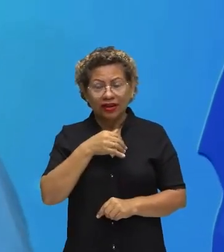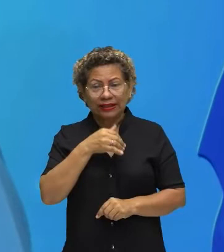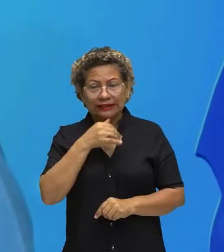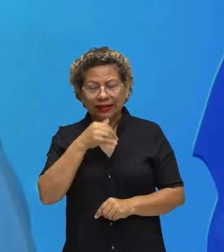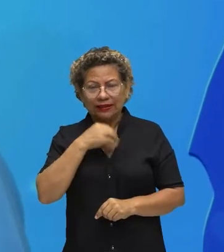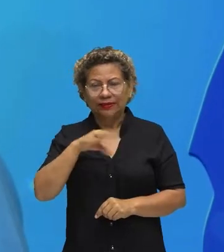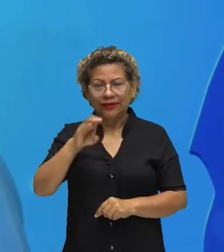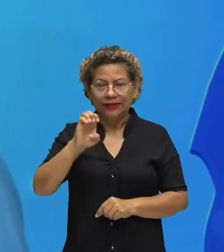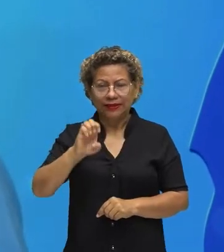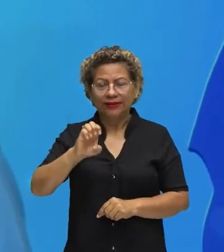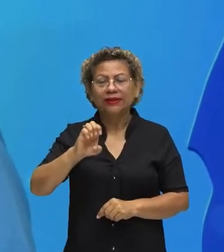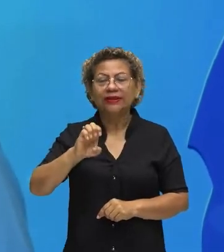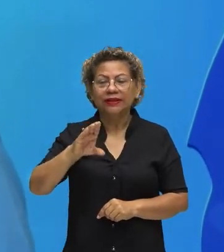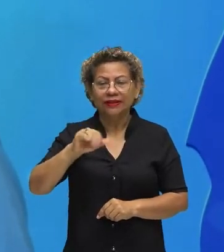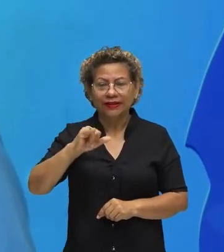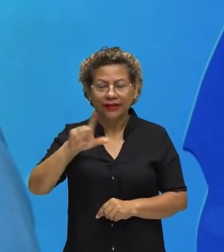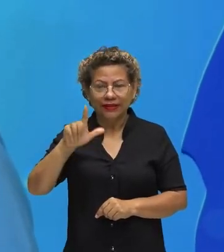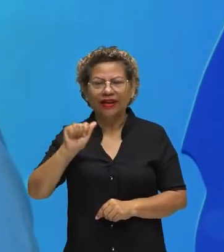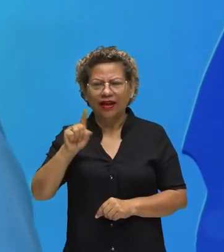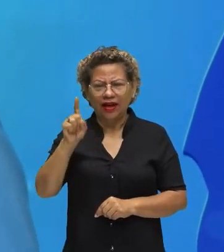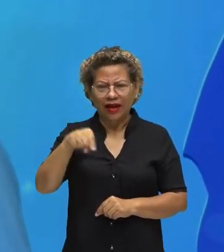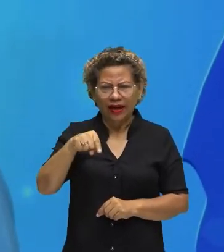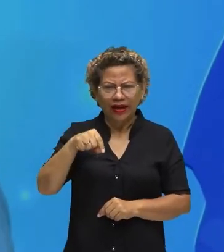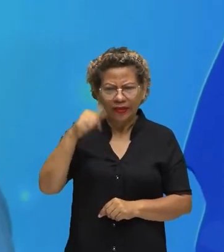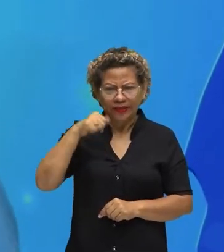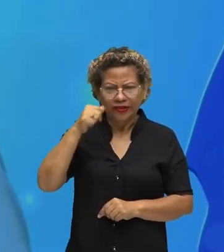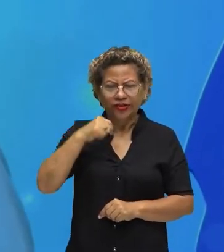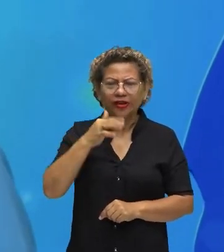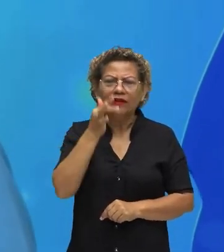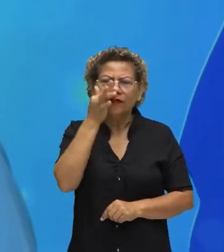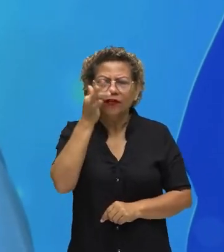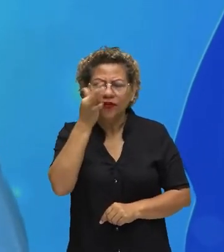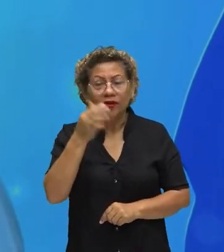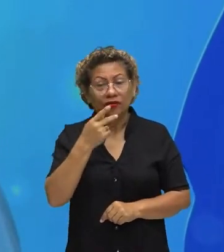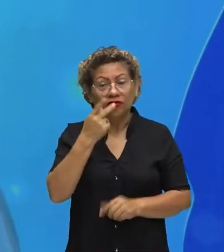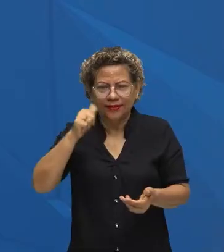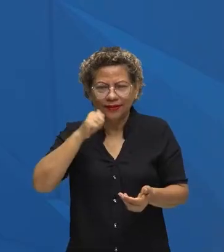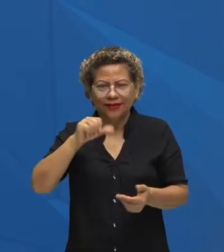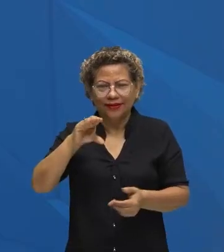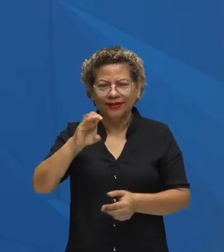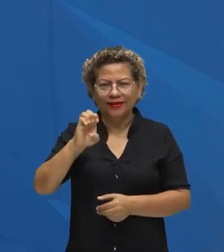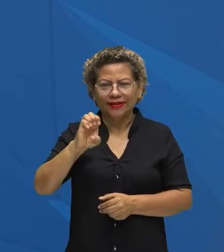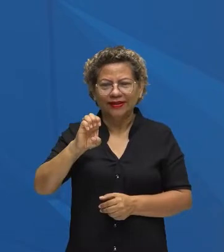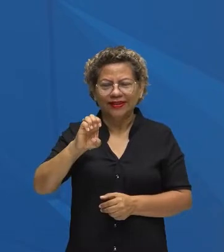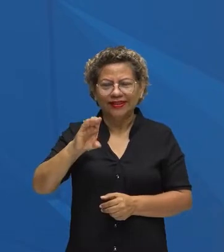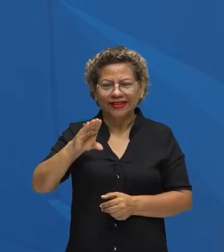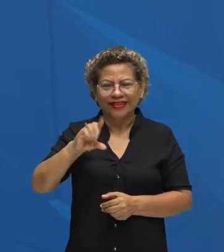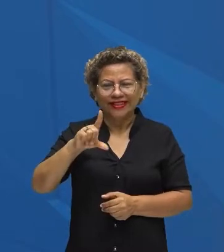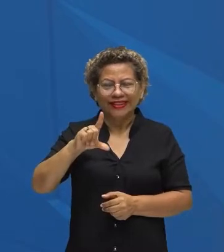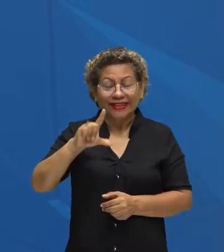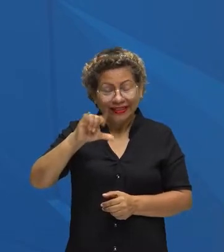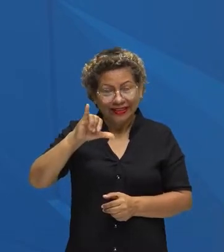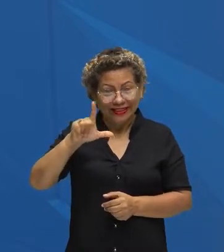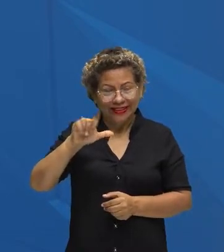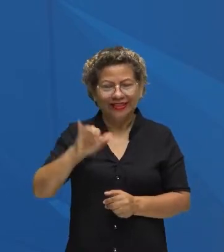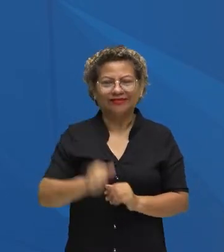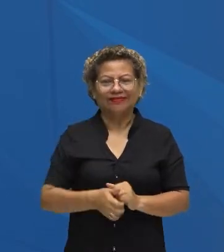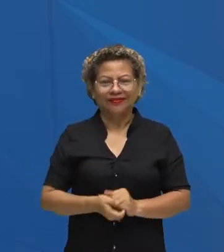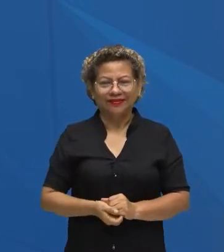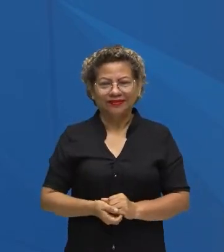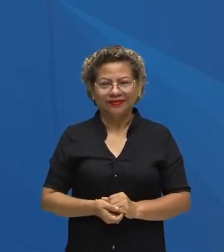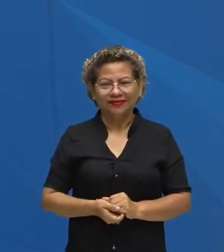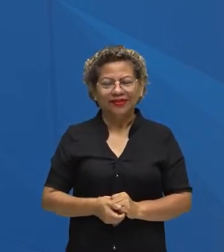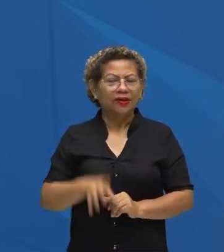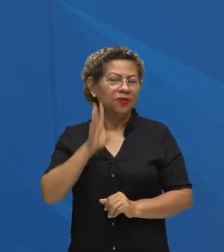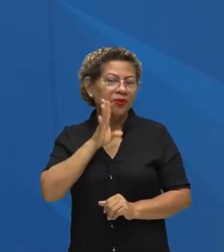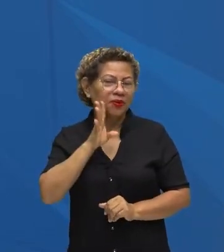uma metáfora, porque eu estou me referindo ali à delicadeza de Cecília. Obrigada, professora Vanessa. Olha só, trazendo